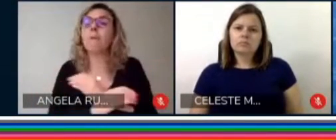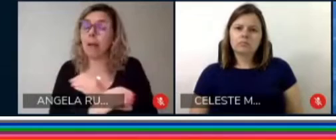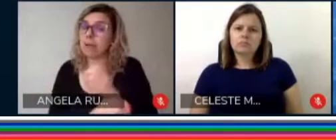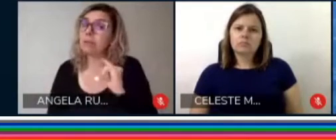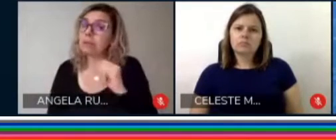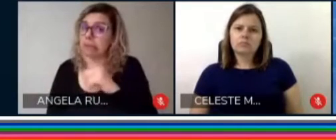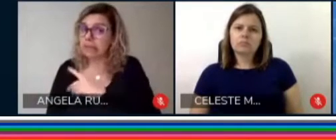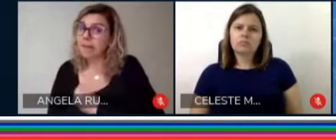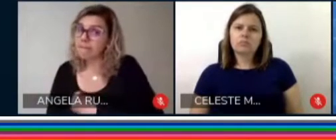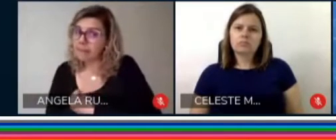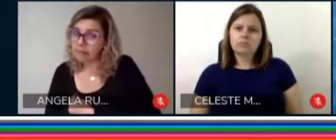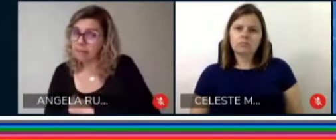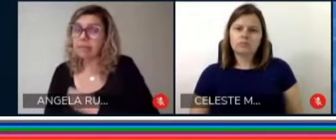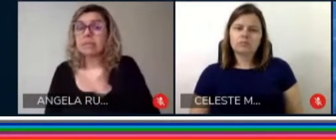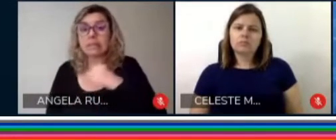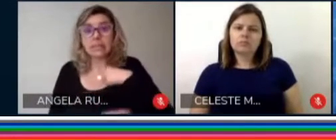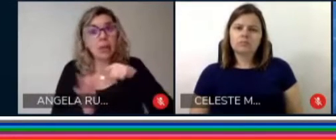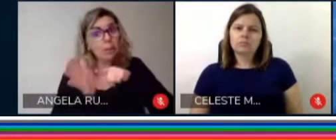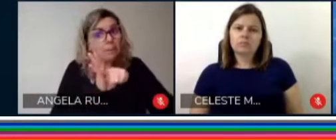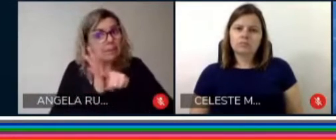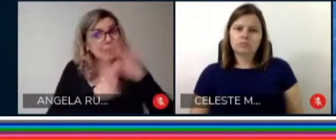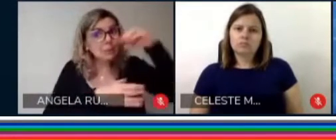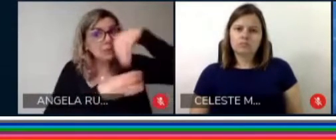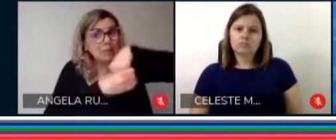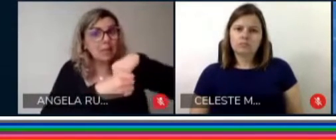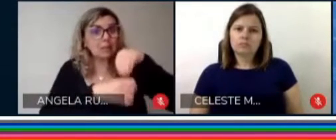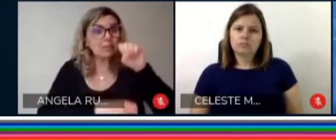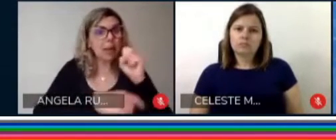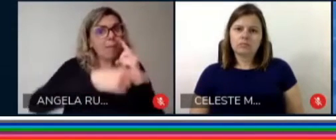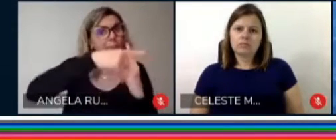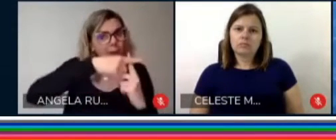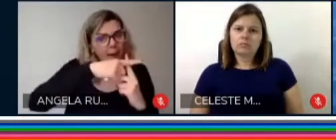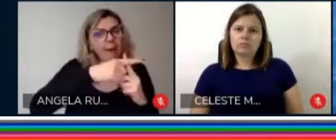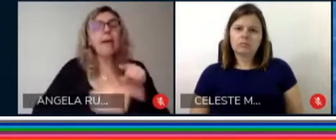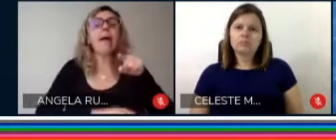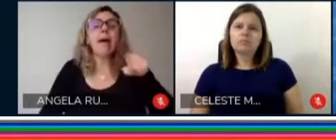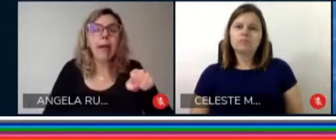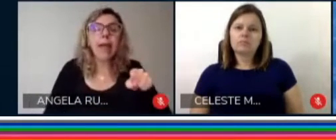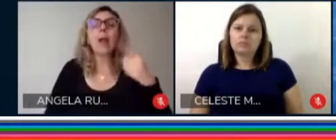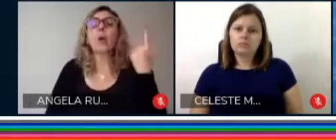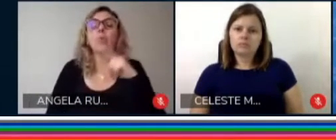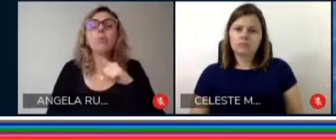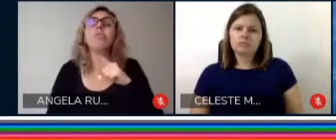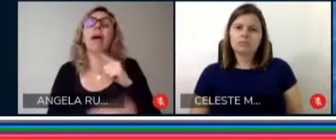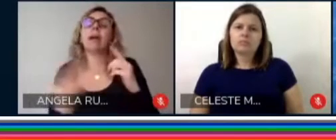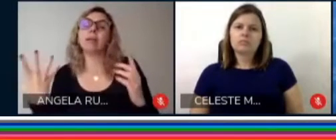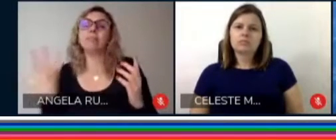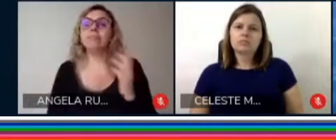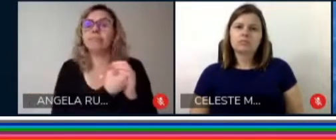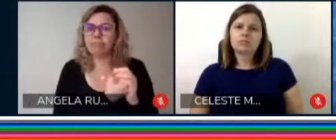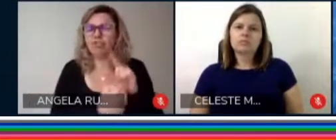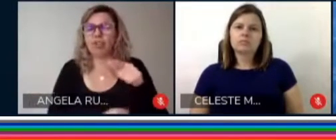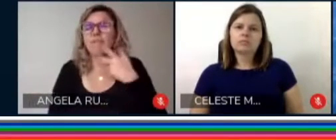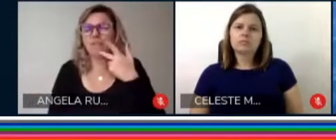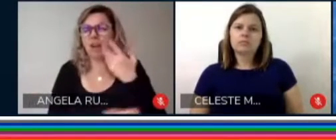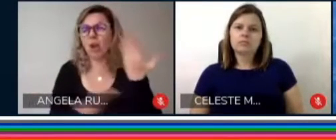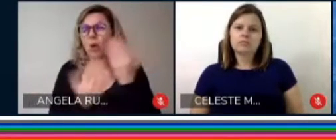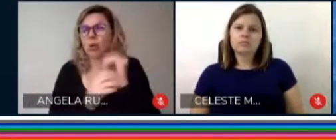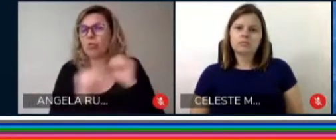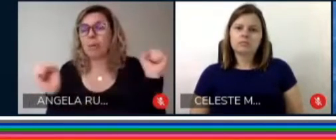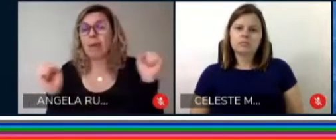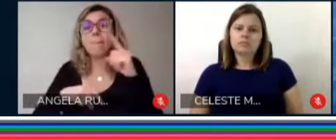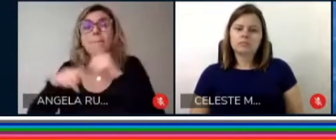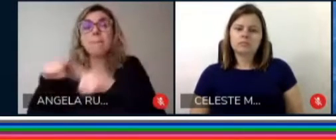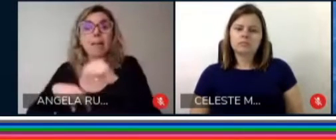né? Isso falando se eu pesquiso dentro do Sabe Mais, o Sabe Mais só recupera, como eu falei para vocês de manhã,